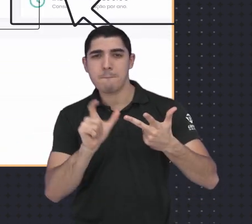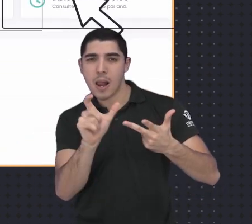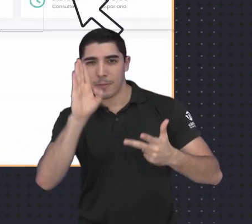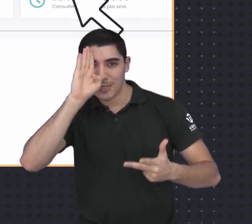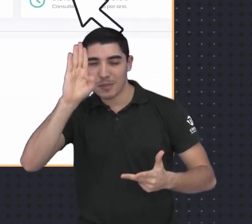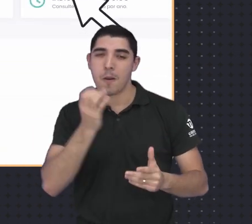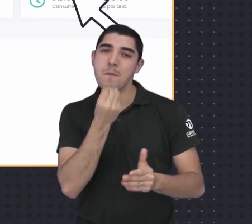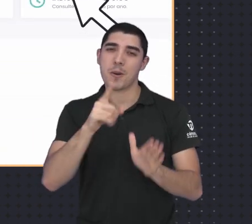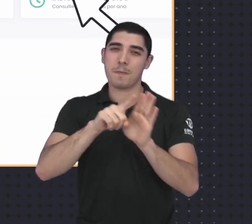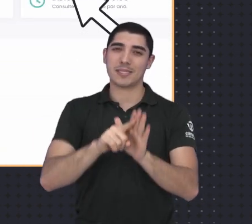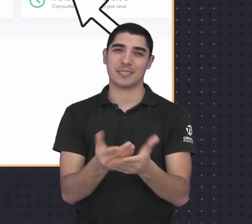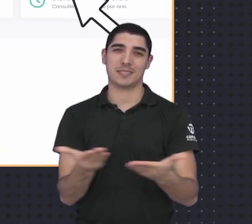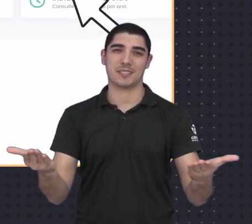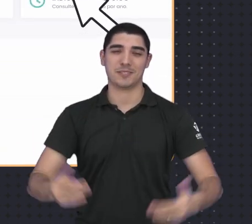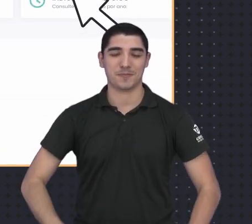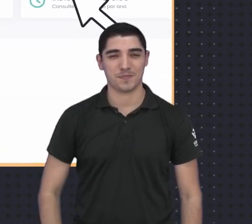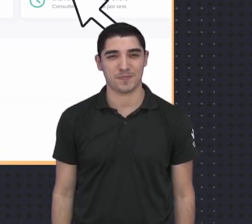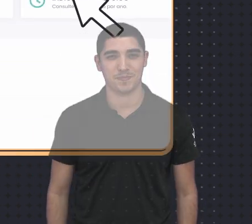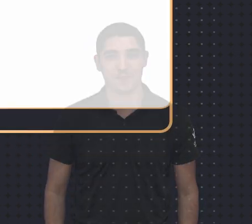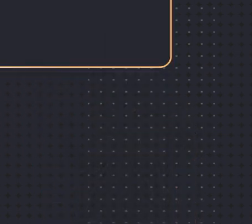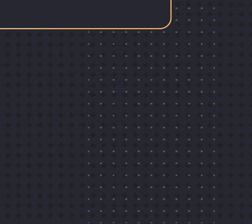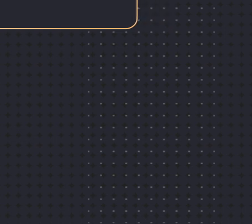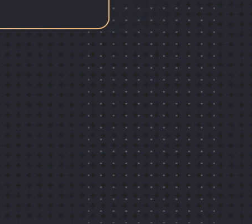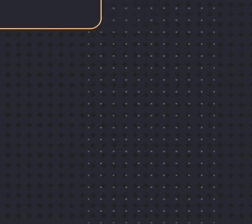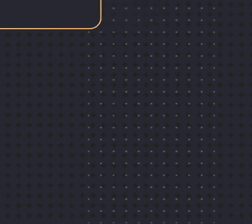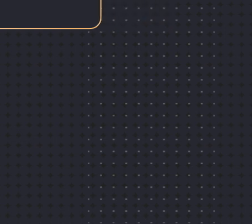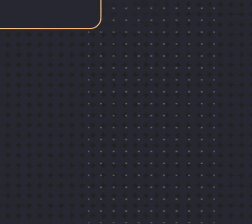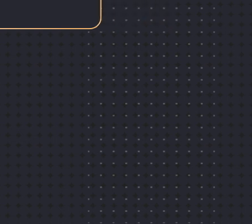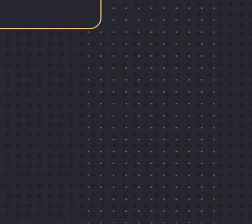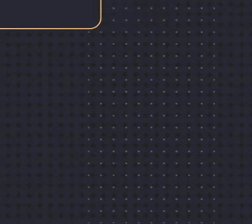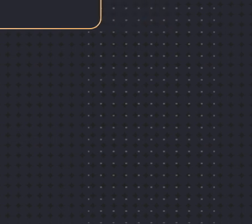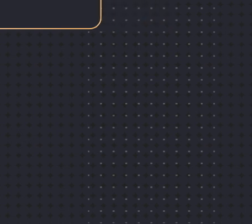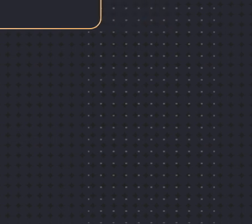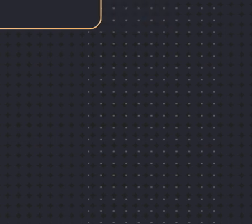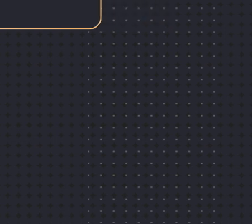outros filtros. Uma boa pesquisa!